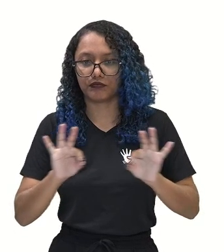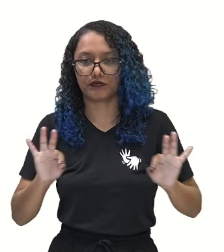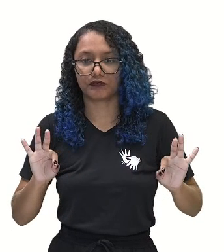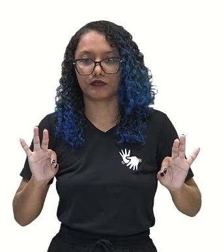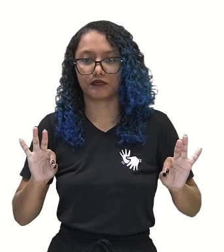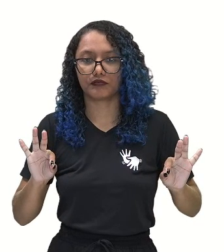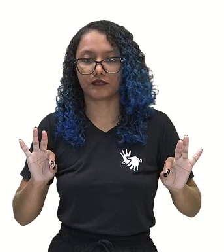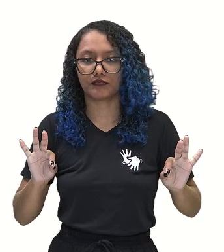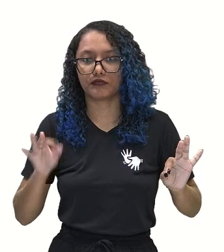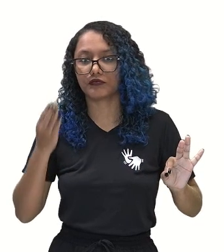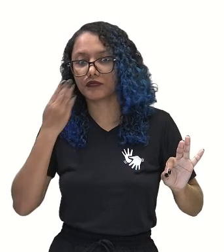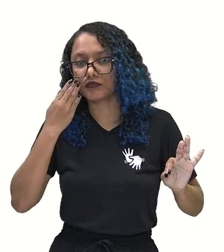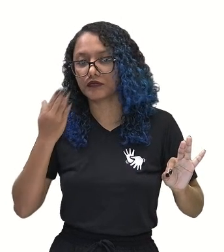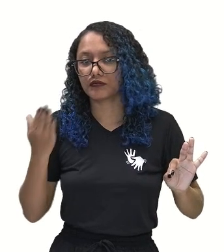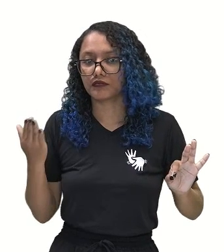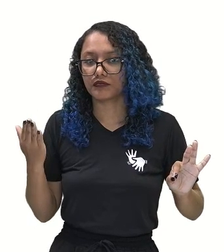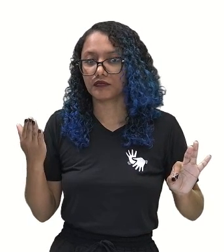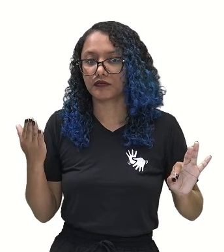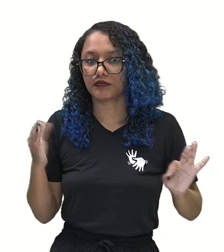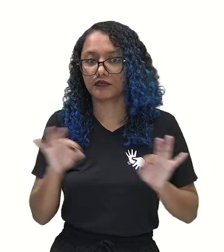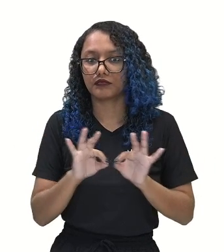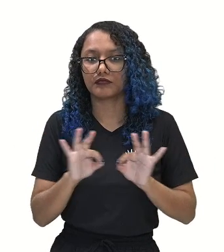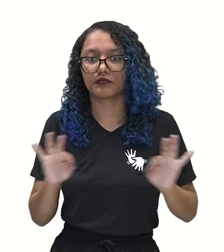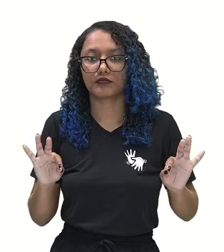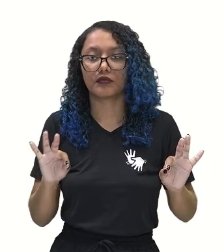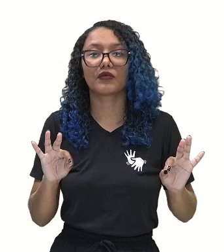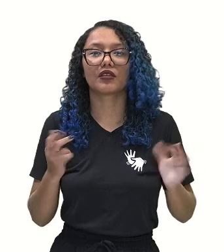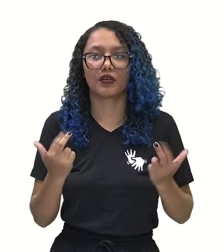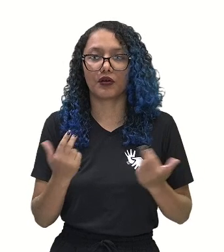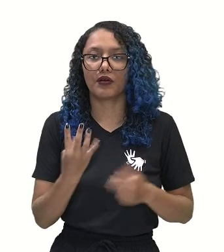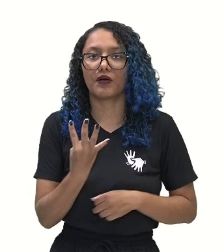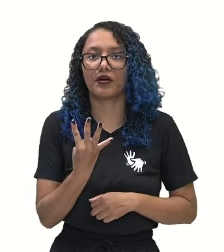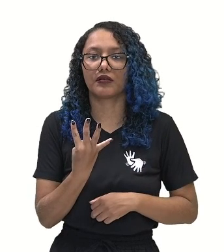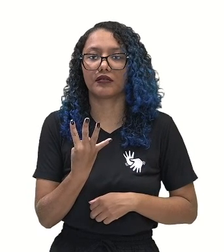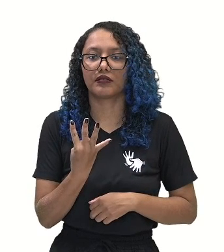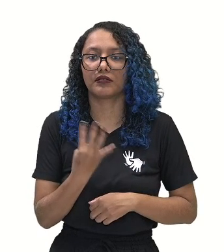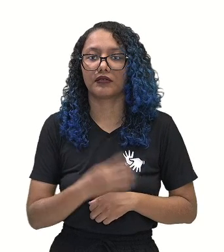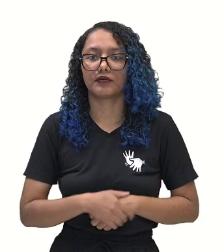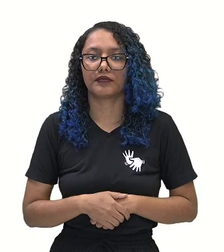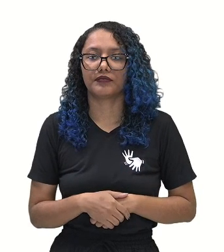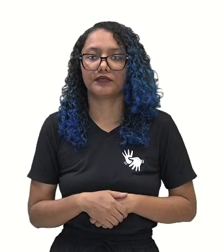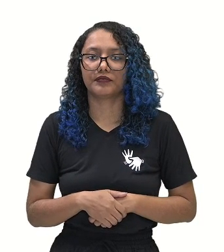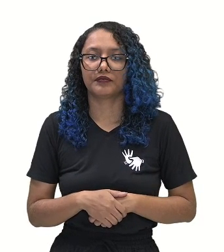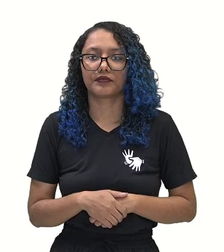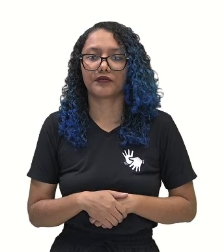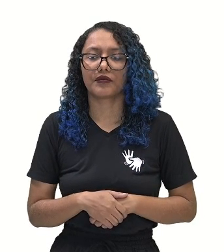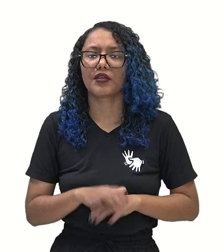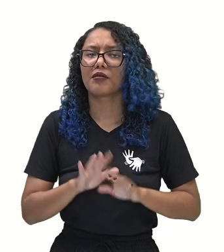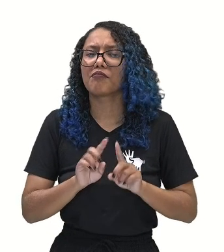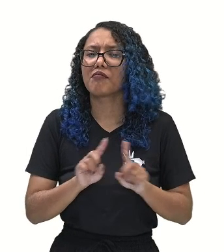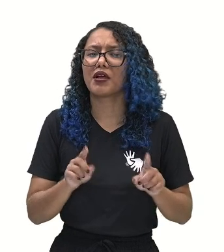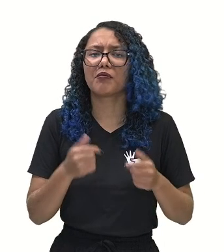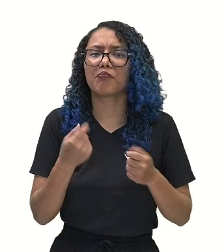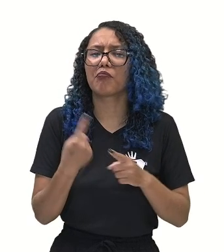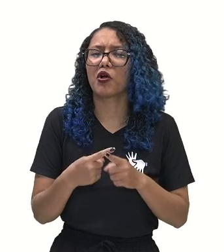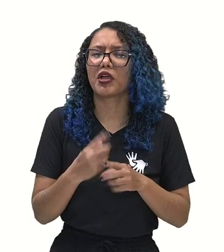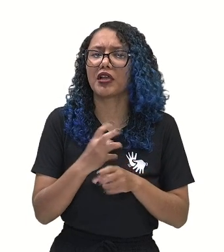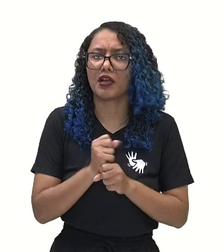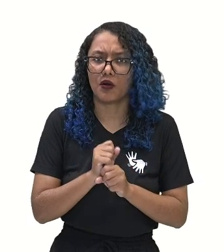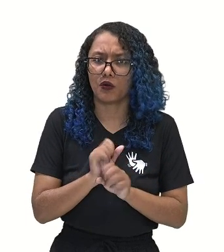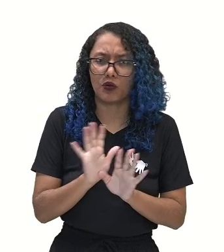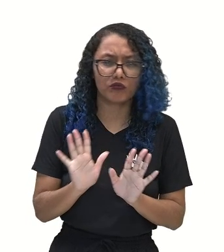distanciazinha aqui na horizontal, ela vale 4. Por que que eu fiz isso? Porque